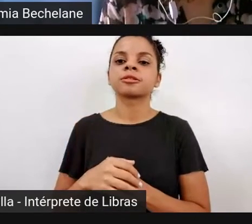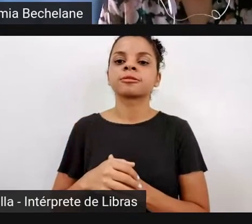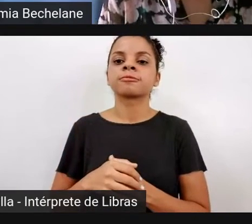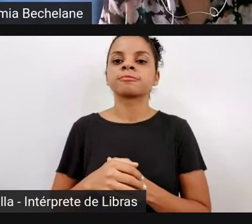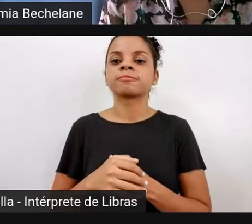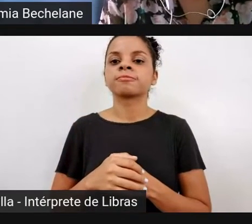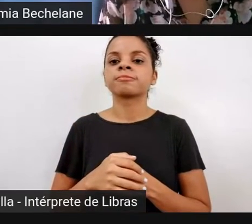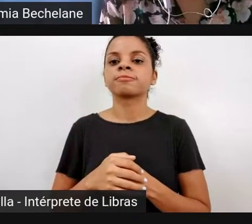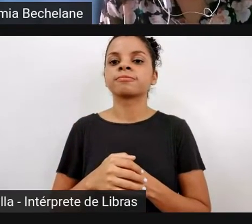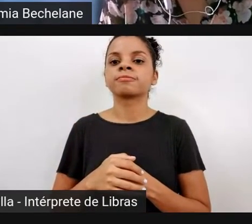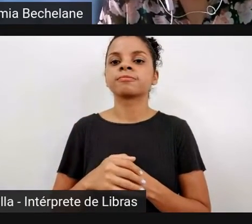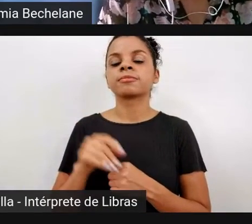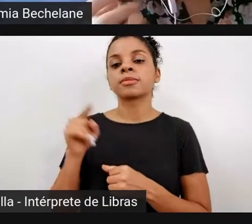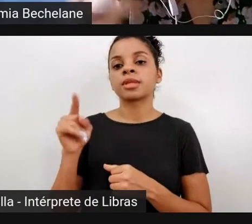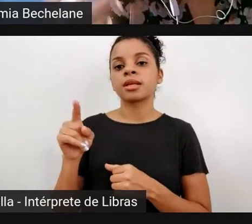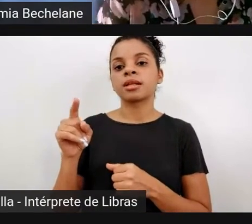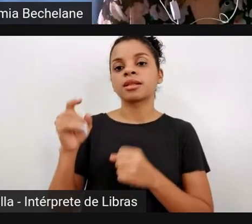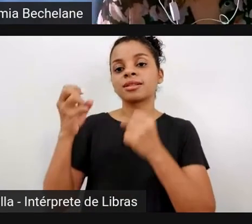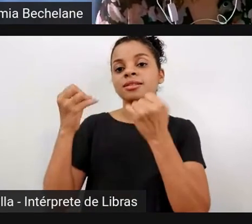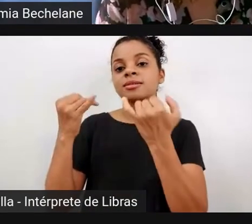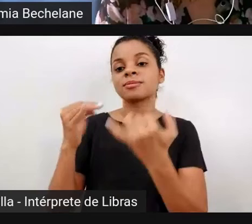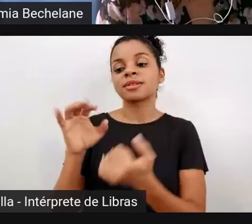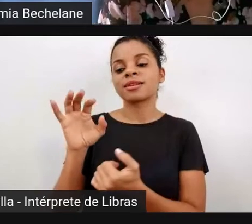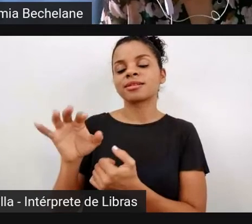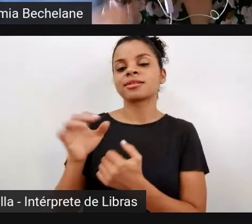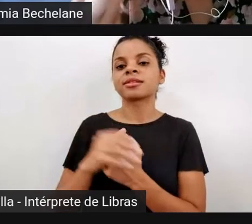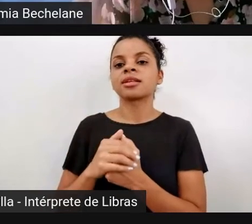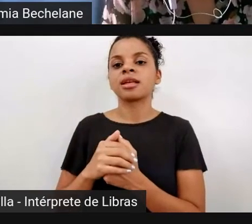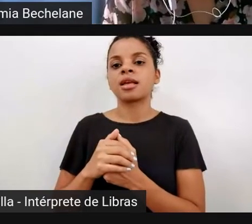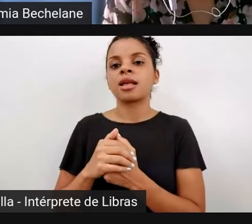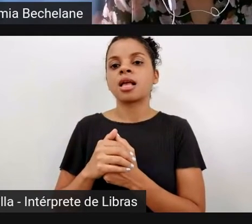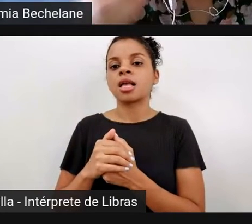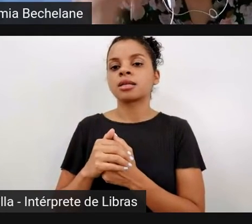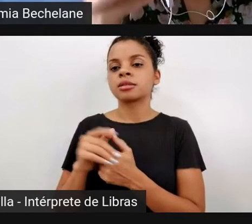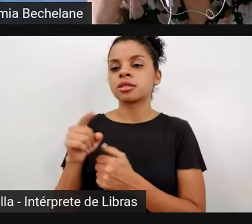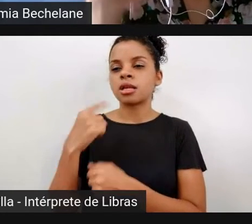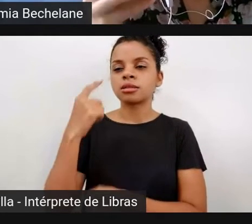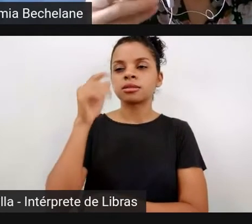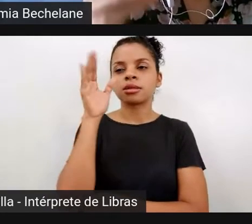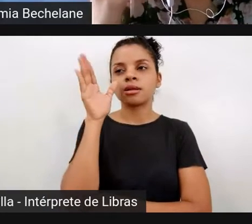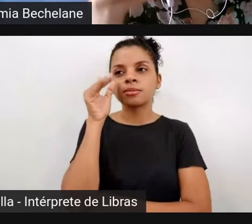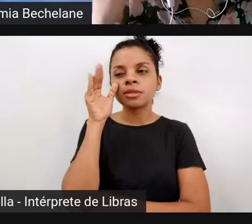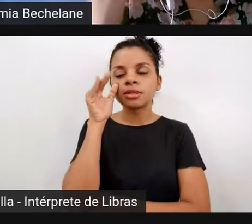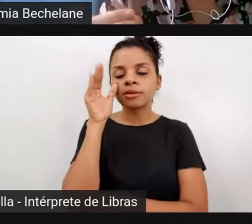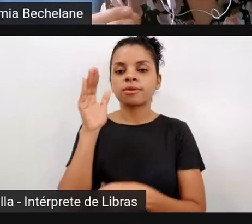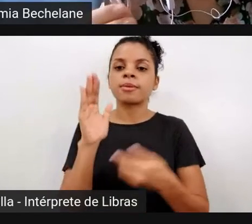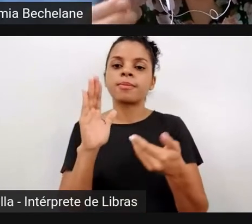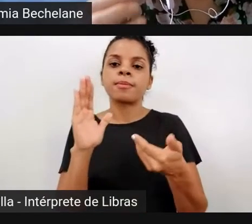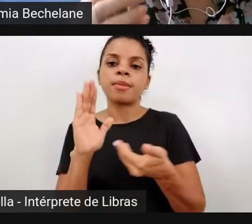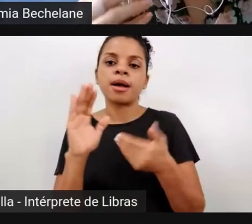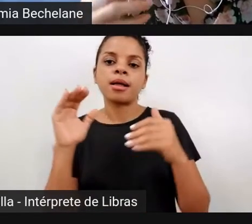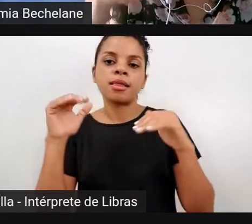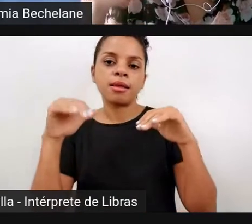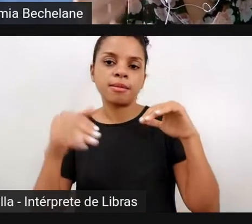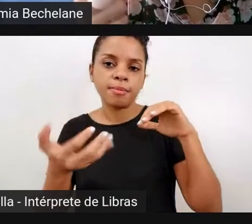trabalho, ela fala isso, ela fala que para a gente observar o parlamento, para a gente ir a fundo, a gente tem que entender o relacionamento, né? Mas